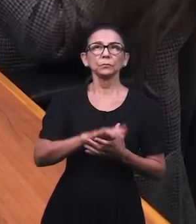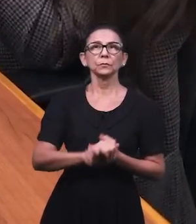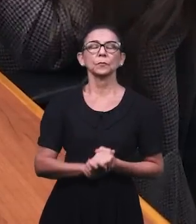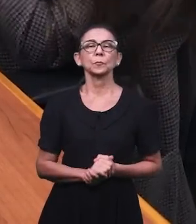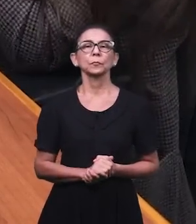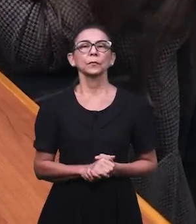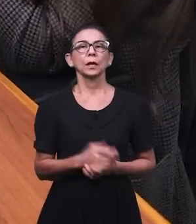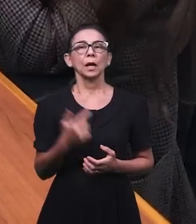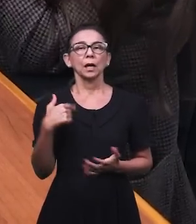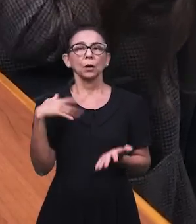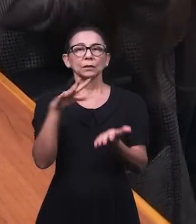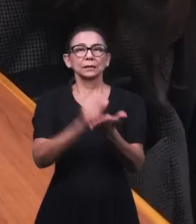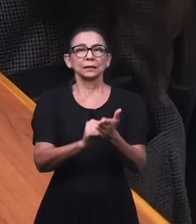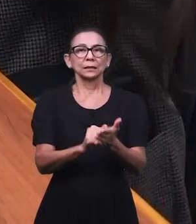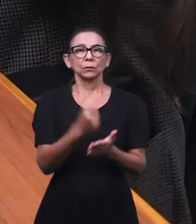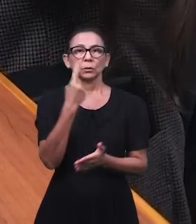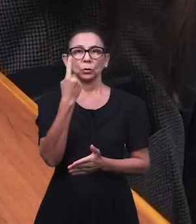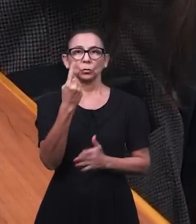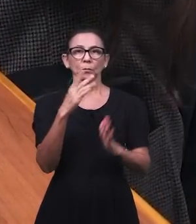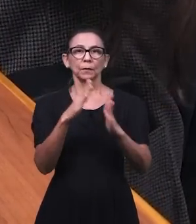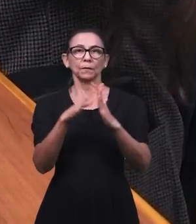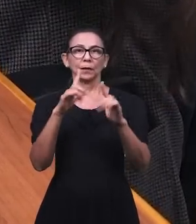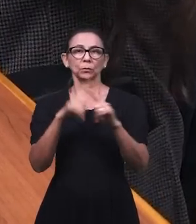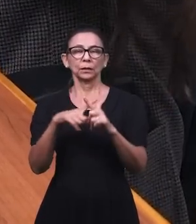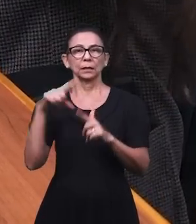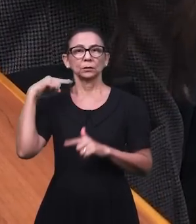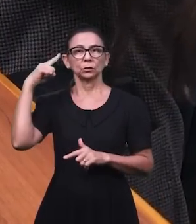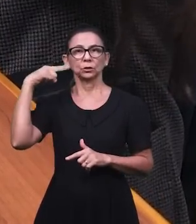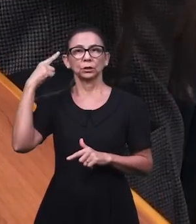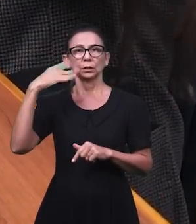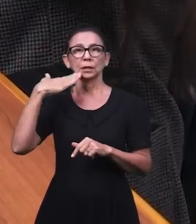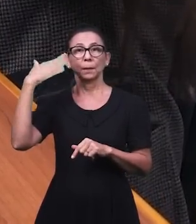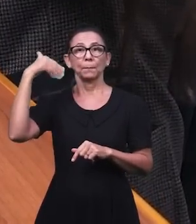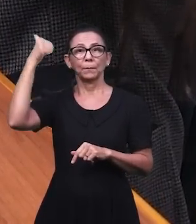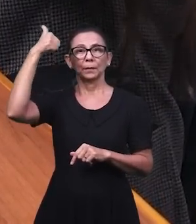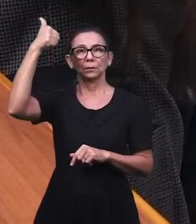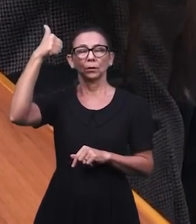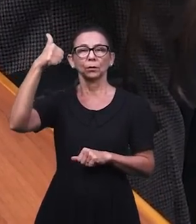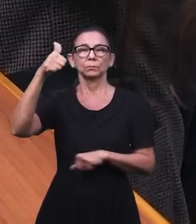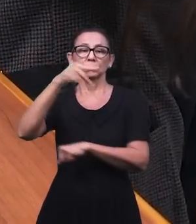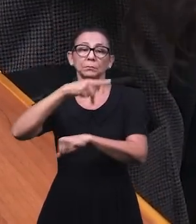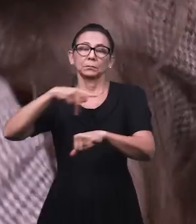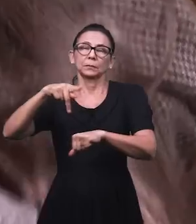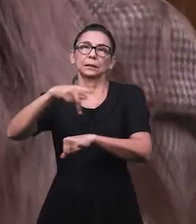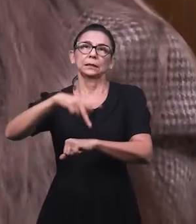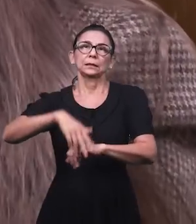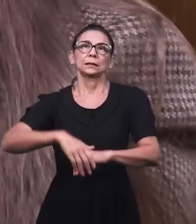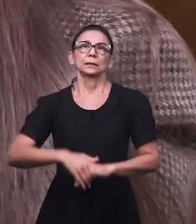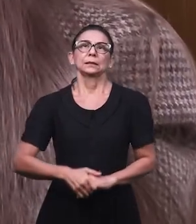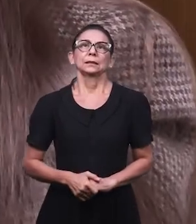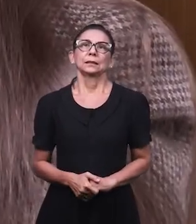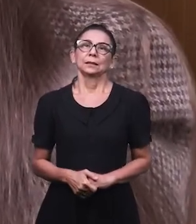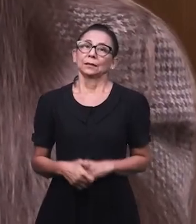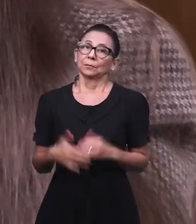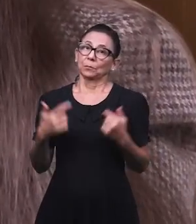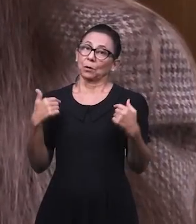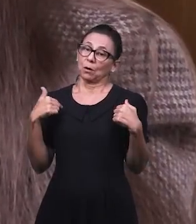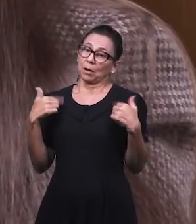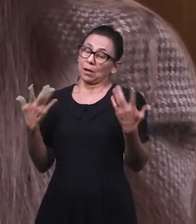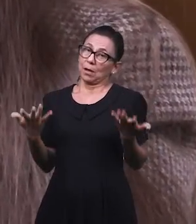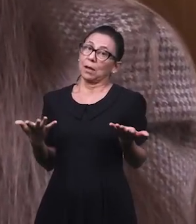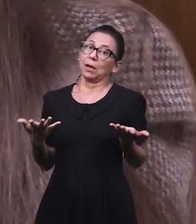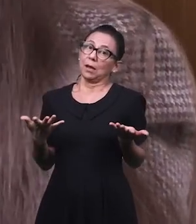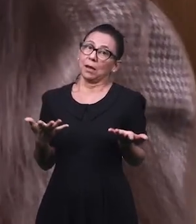eu me inscrevi em uma faculdade de Direito. Uma excelente faculdade, uma das melhores do país. E eu falei assim, bem, vamos lá, né?